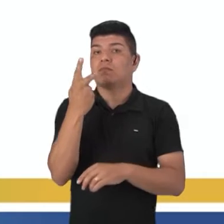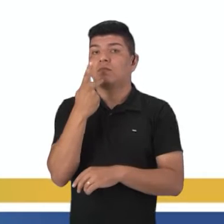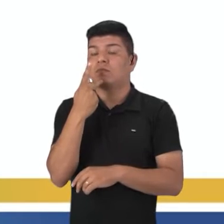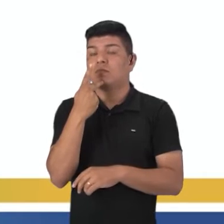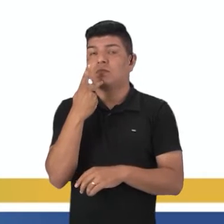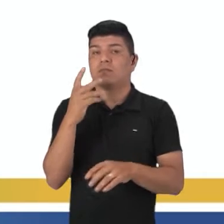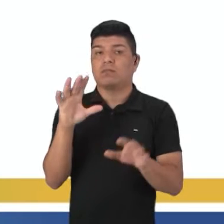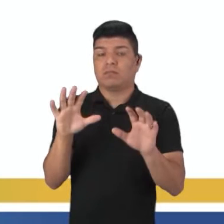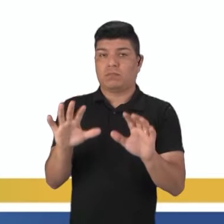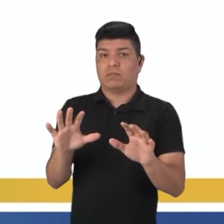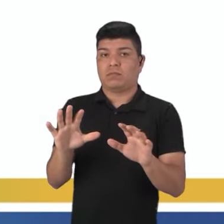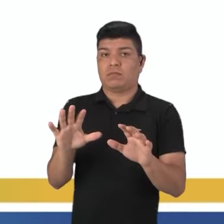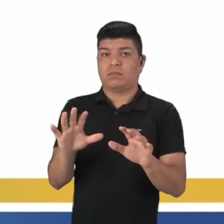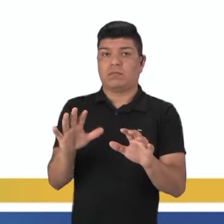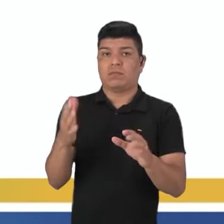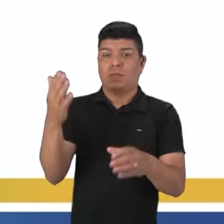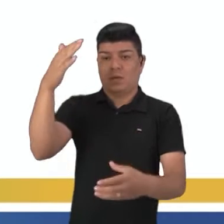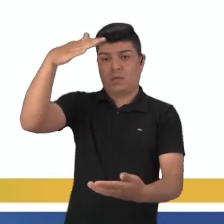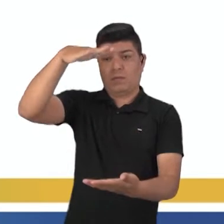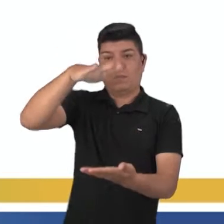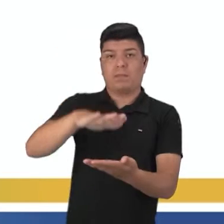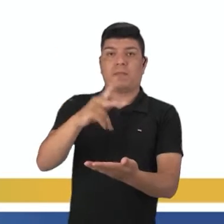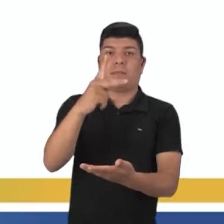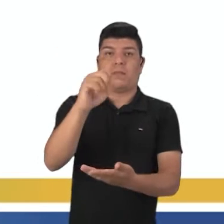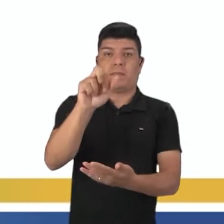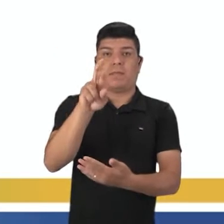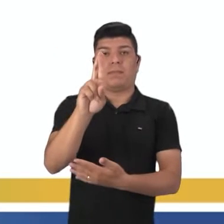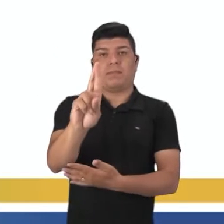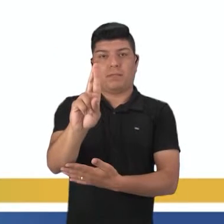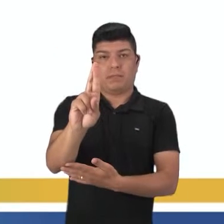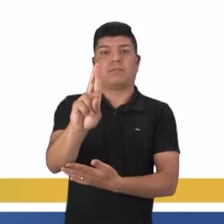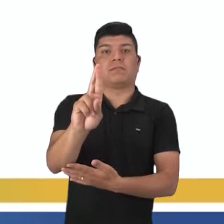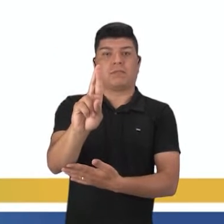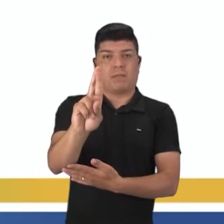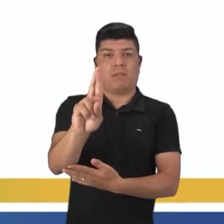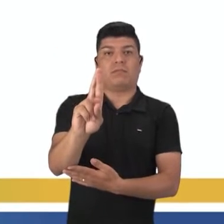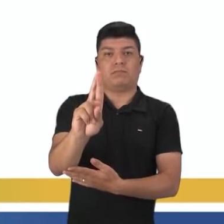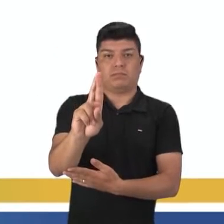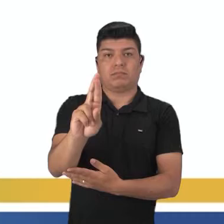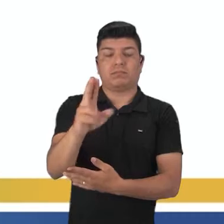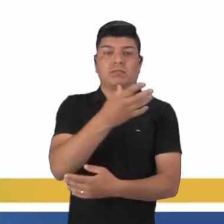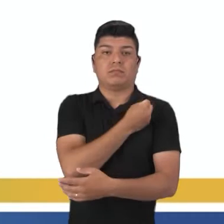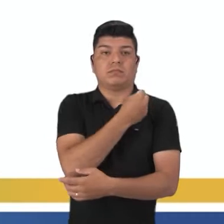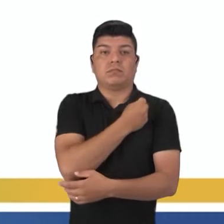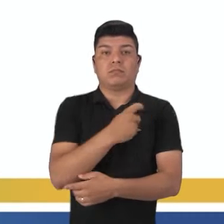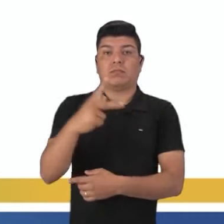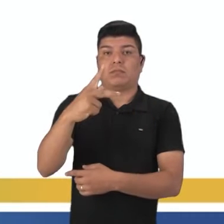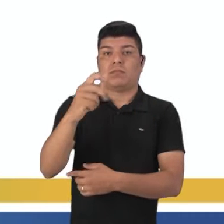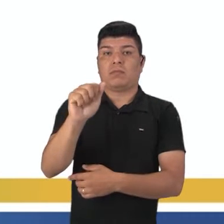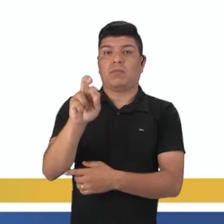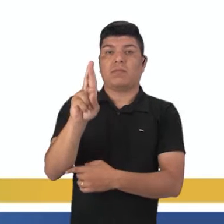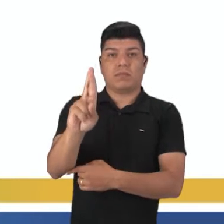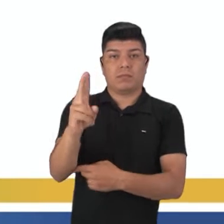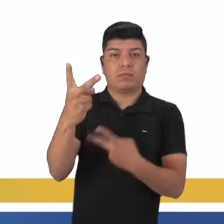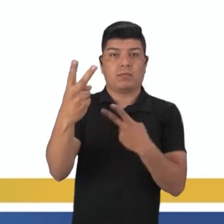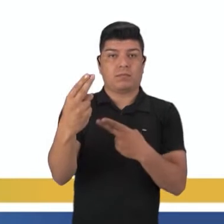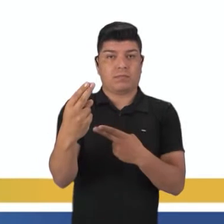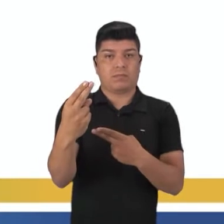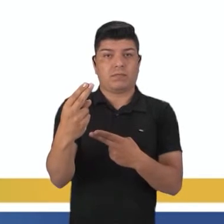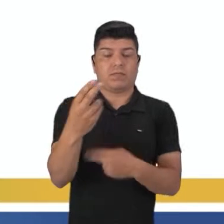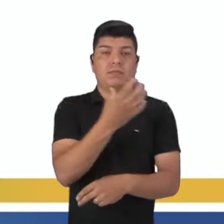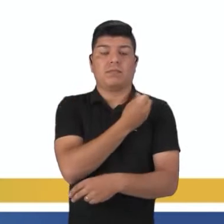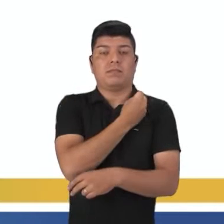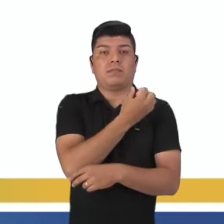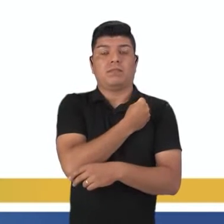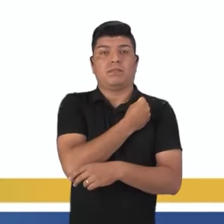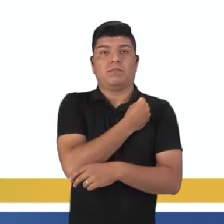sair uma face par, né, no dado, aí, uma face que seja um número par, vai ser igual ao